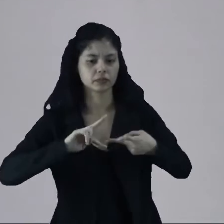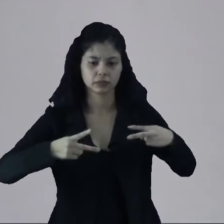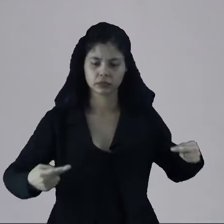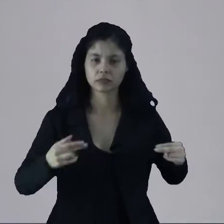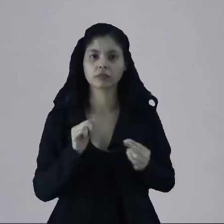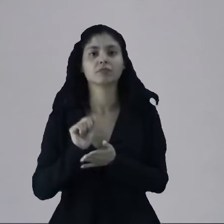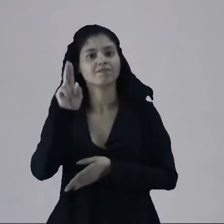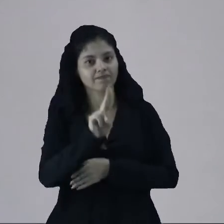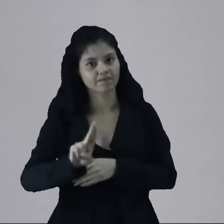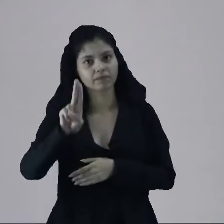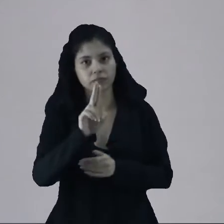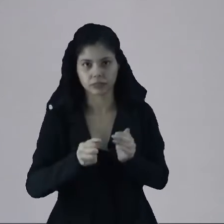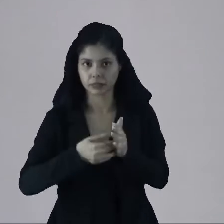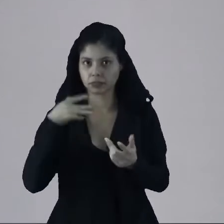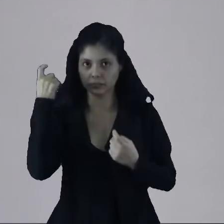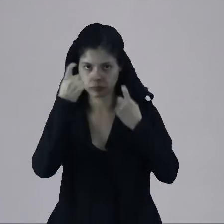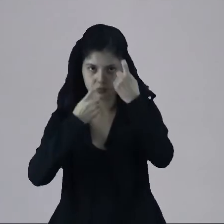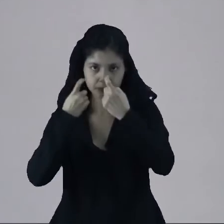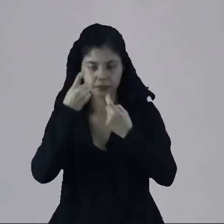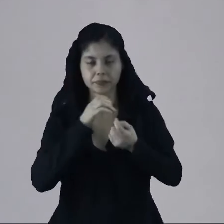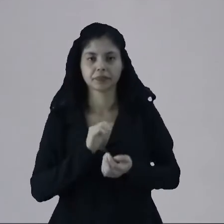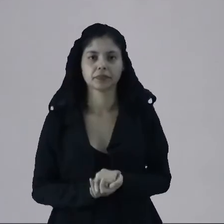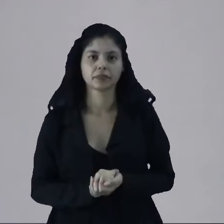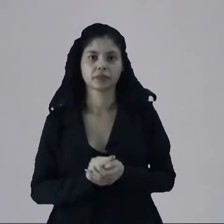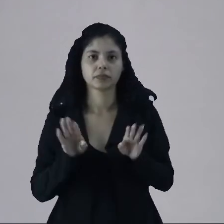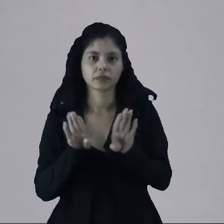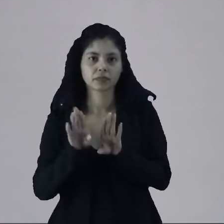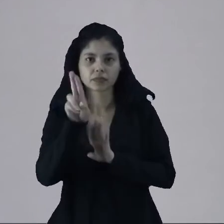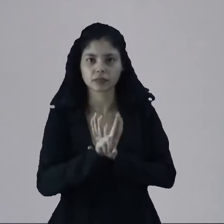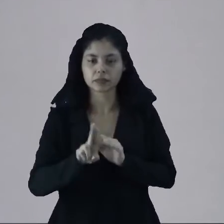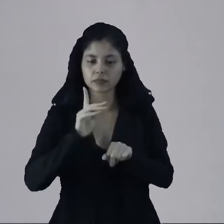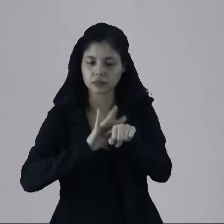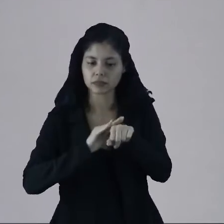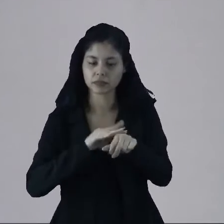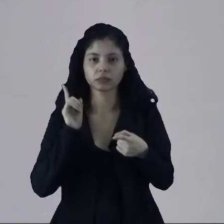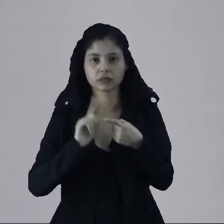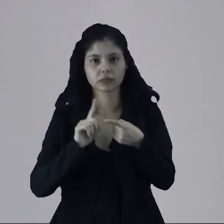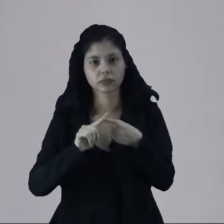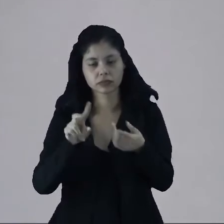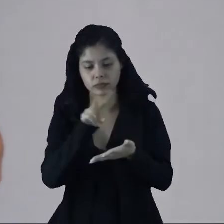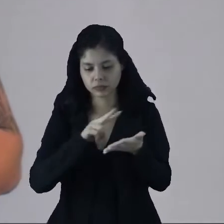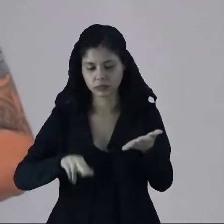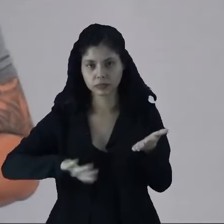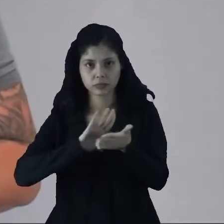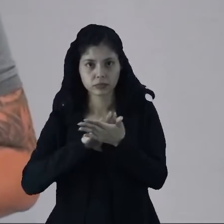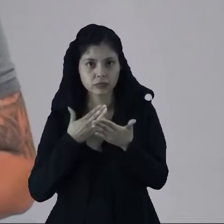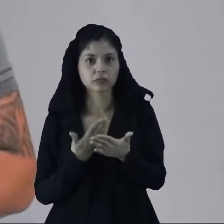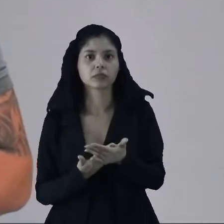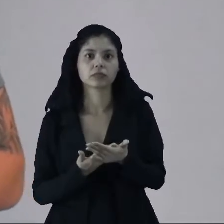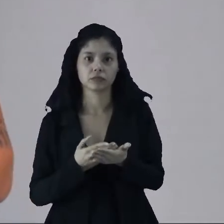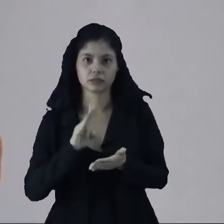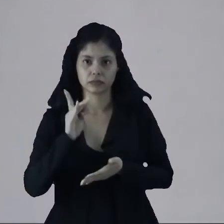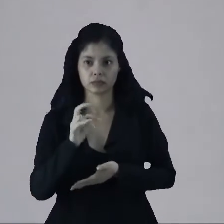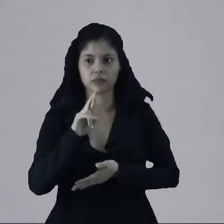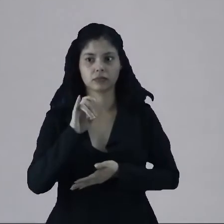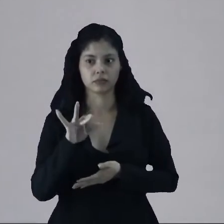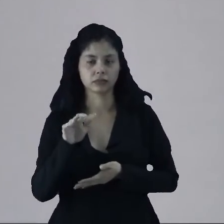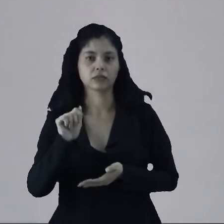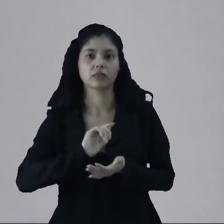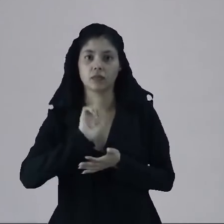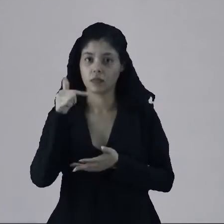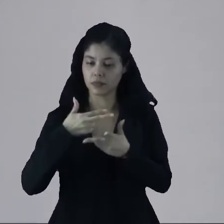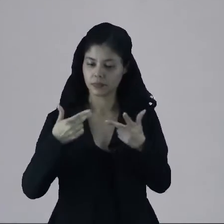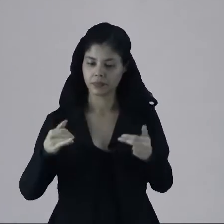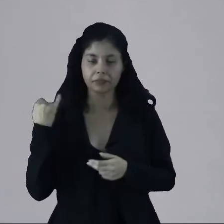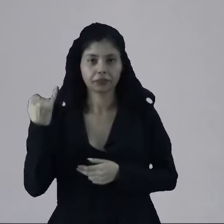é muito usado nas expressões de doenças, porque a gente quer entender a partir da leitura e interpretação desses heredogramas. Uma